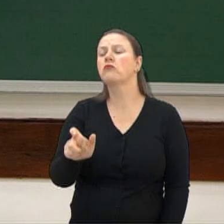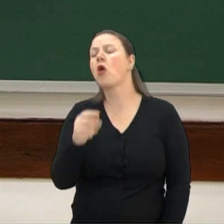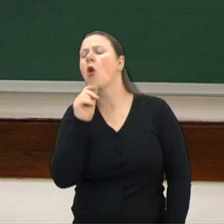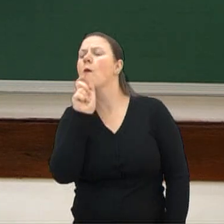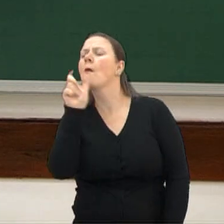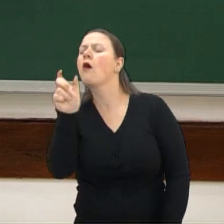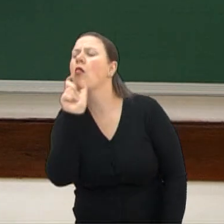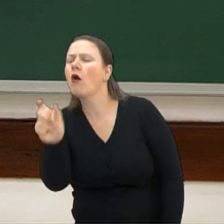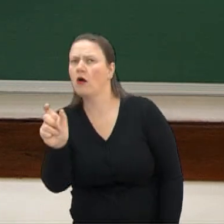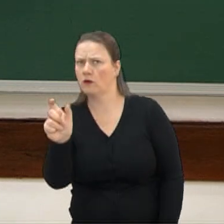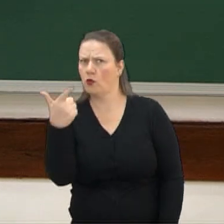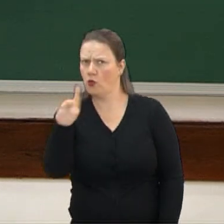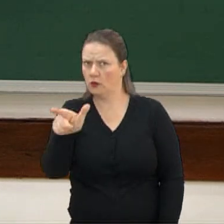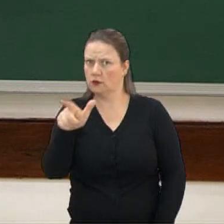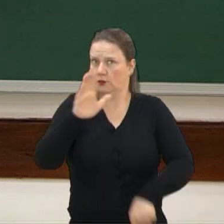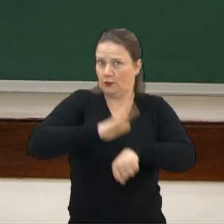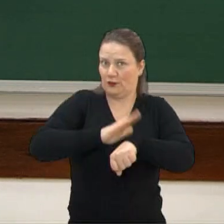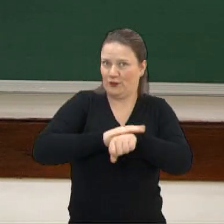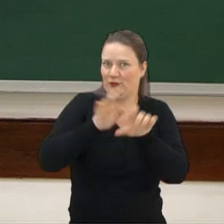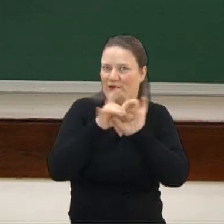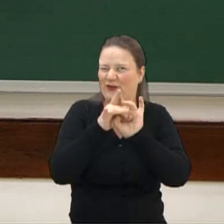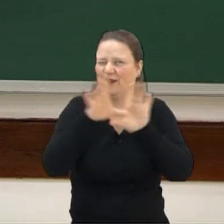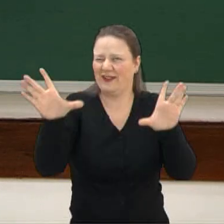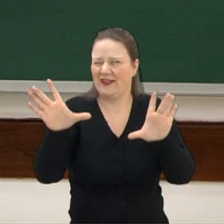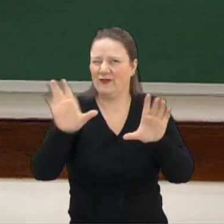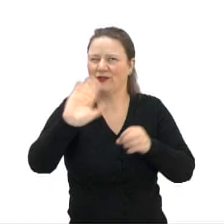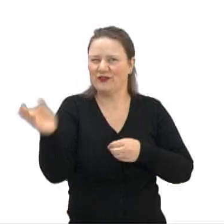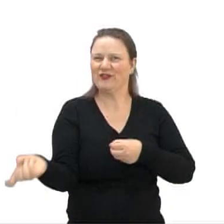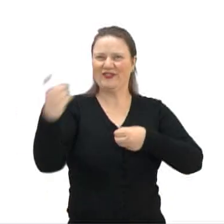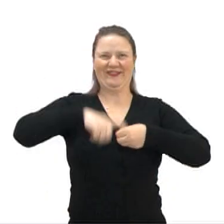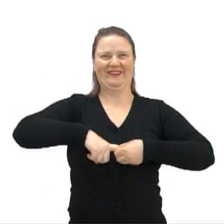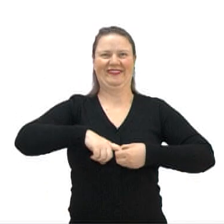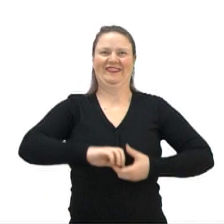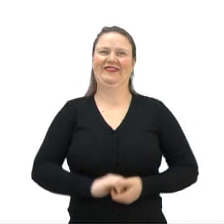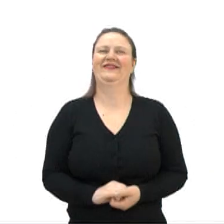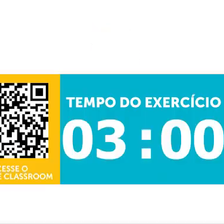vai pensar. Um tempinho para você fazer isso e eu volto para a gente continuar.